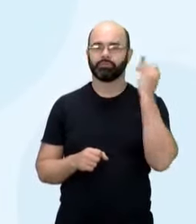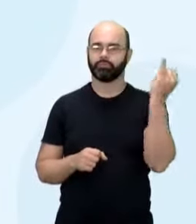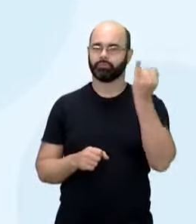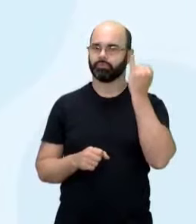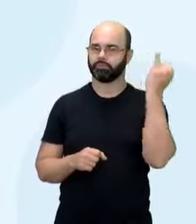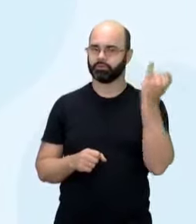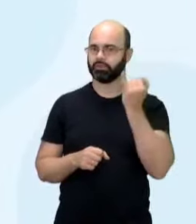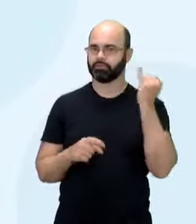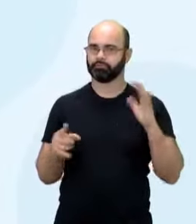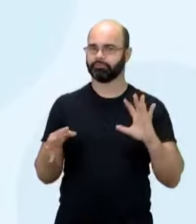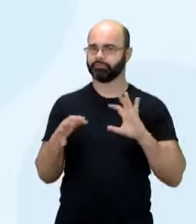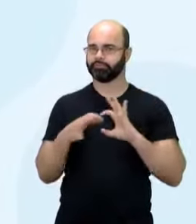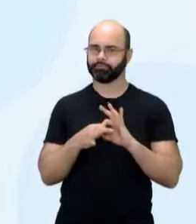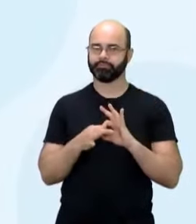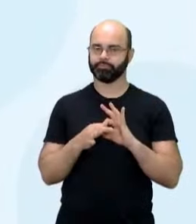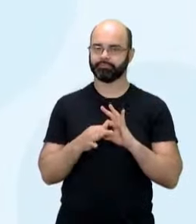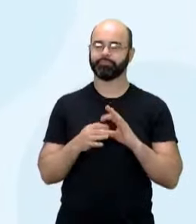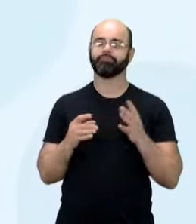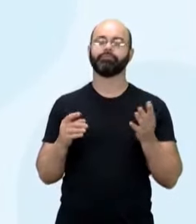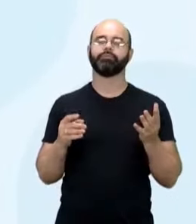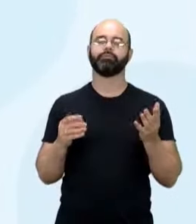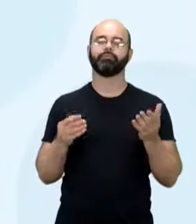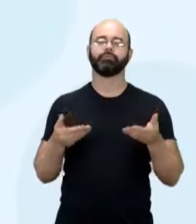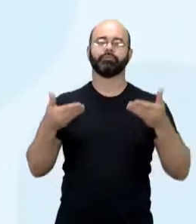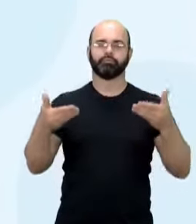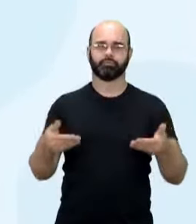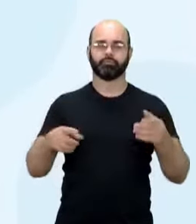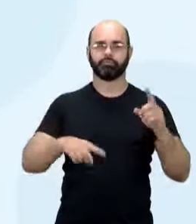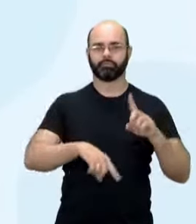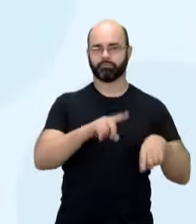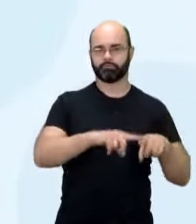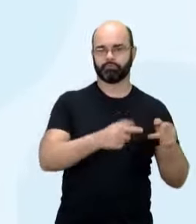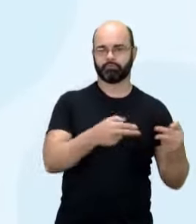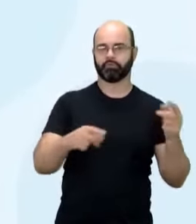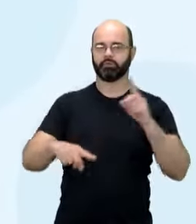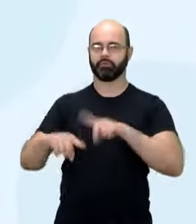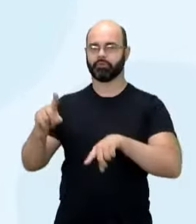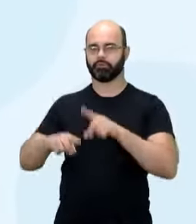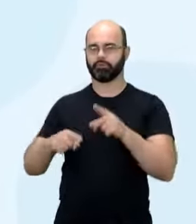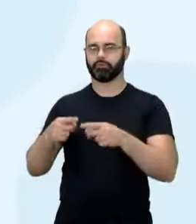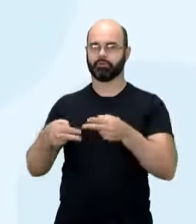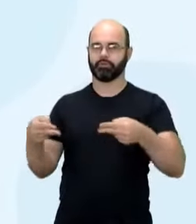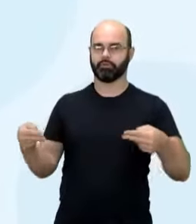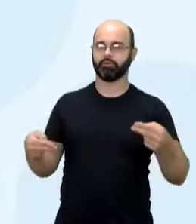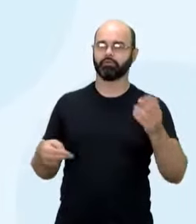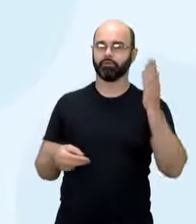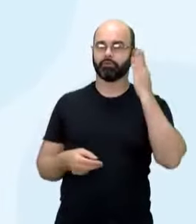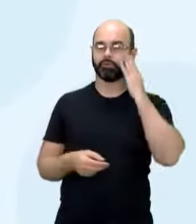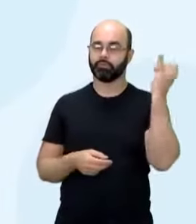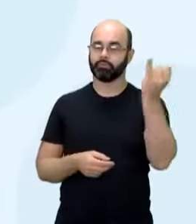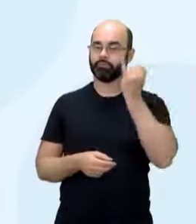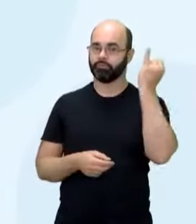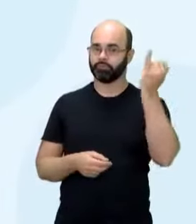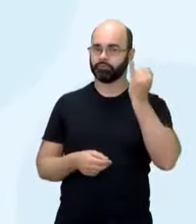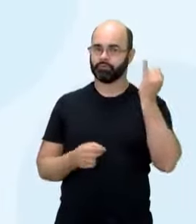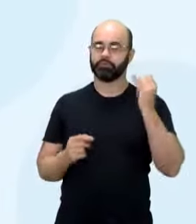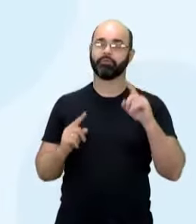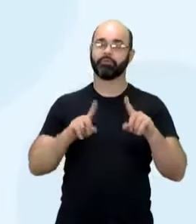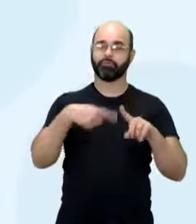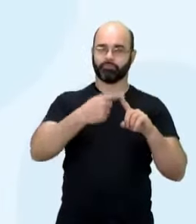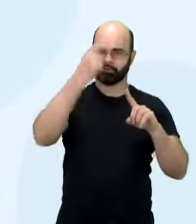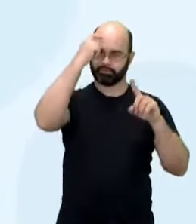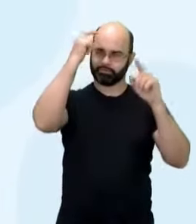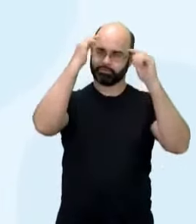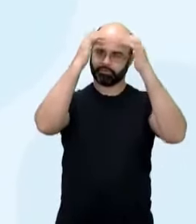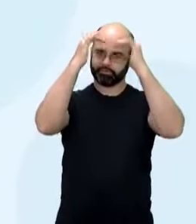dessa intersecção e dessa conexão entre esses materiais para esse desenvolvimento socioemocional aliado ao desenvolvimento